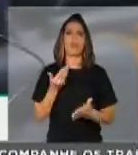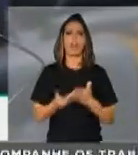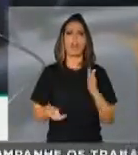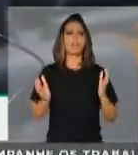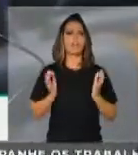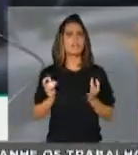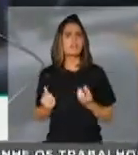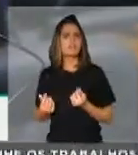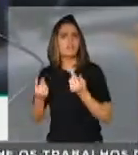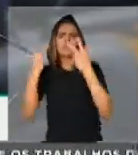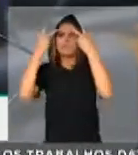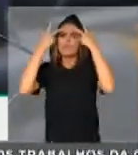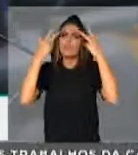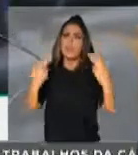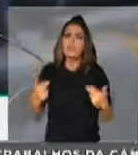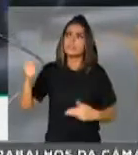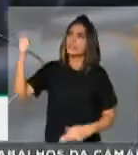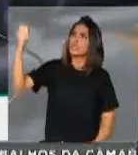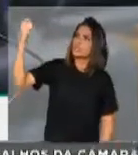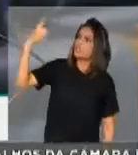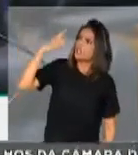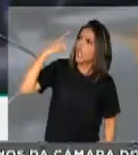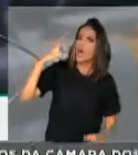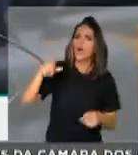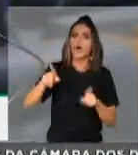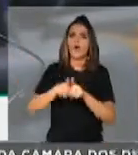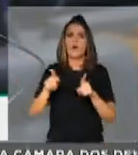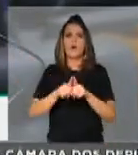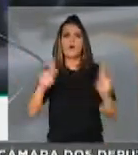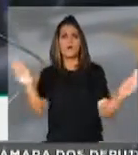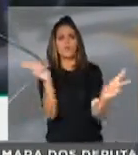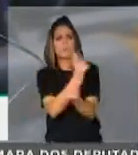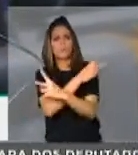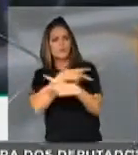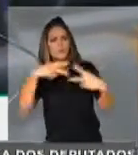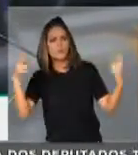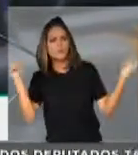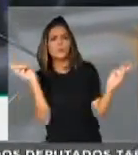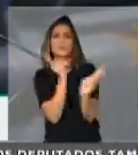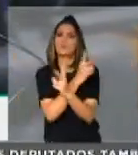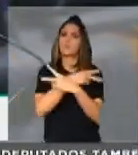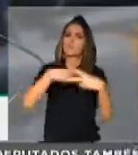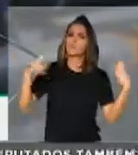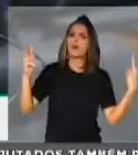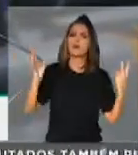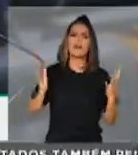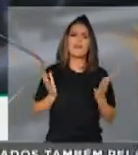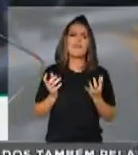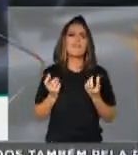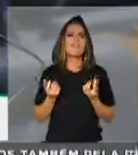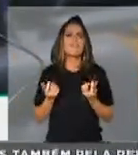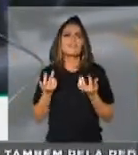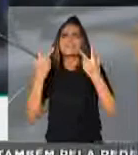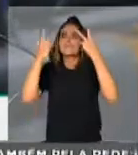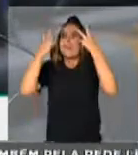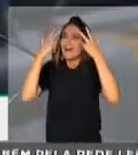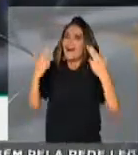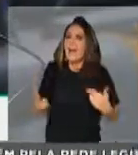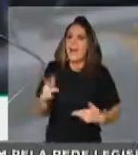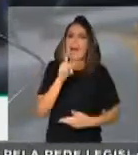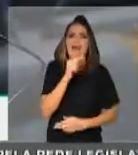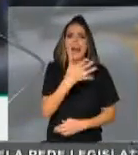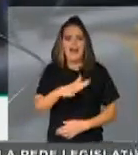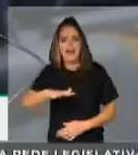naturais extraordinárias. Aqui nós temos sol, aqui nós temos vento, aqui nós temos riquezas aquáticas, aqui nós